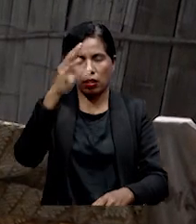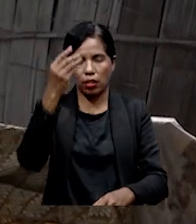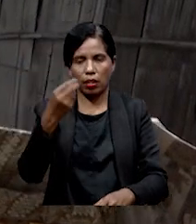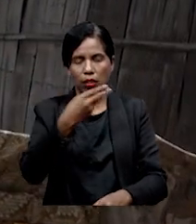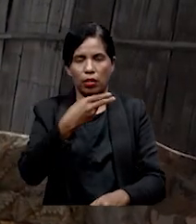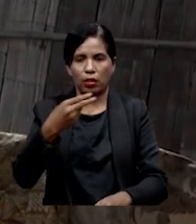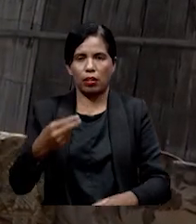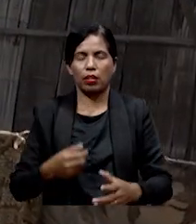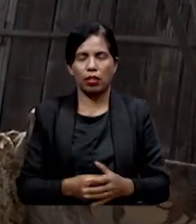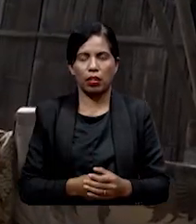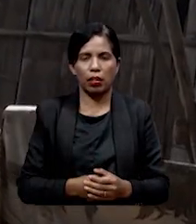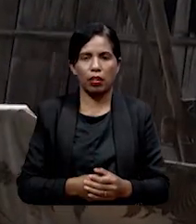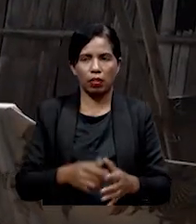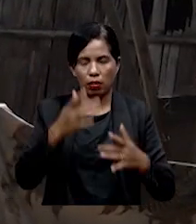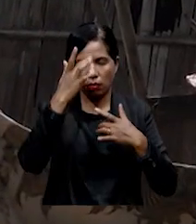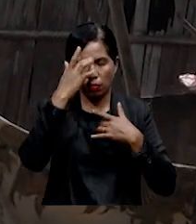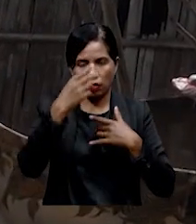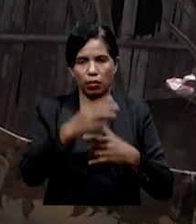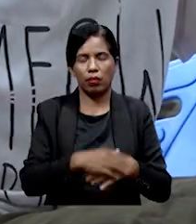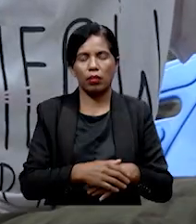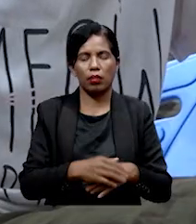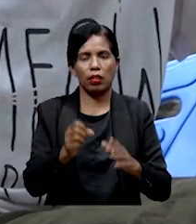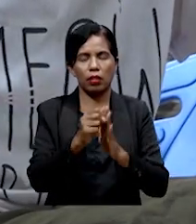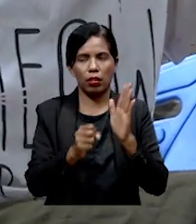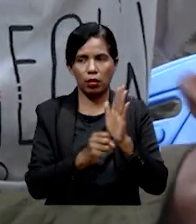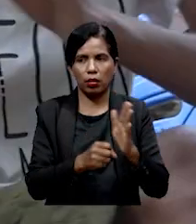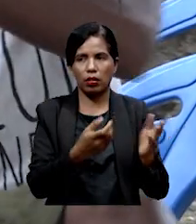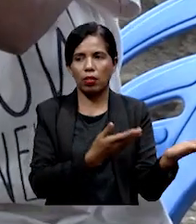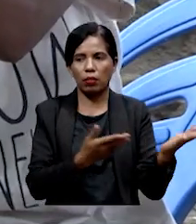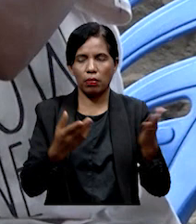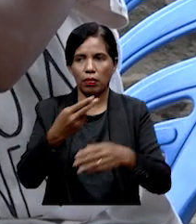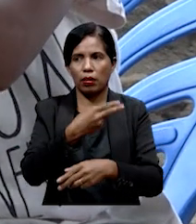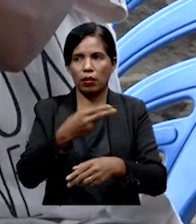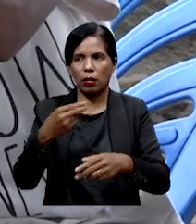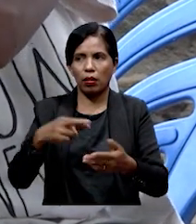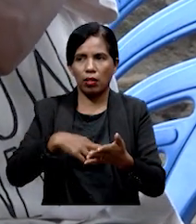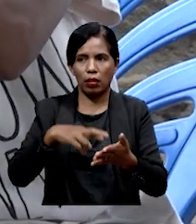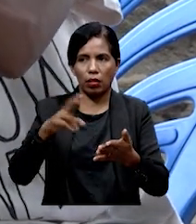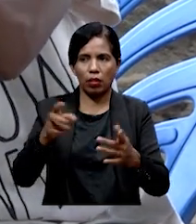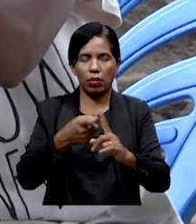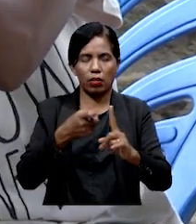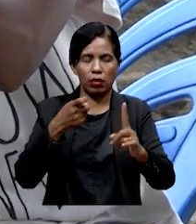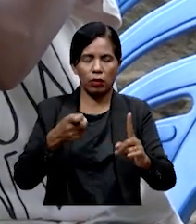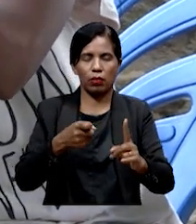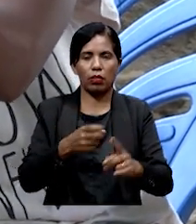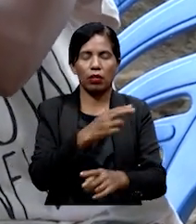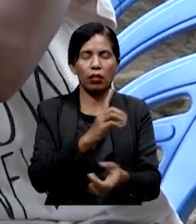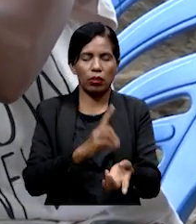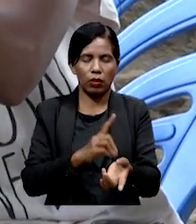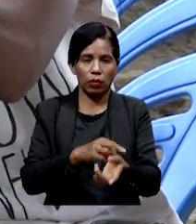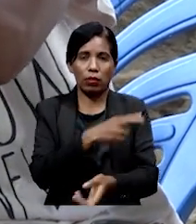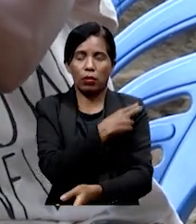Indonésia. Paciente Lívia dos Santos, no Estatuto de Transferência para a Indonésia, retém a aprovação do Junta Médico Hospital